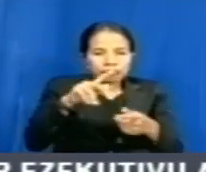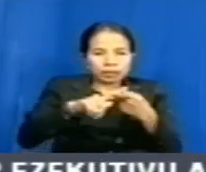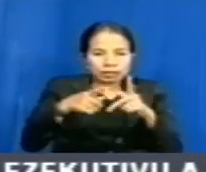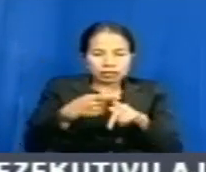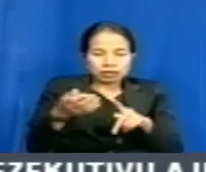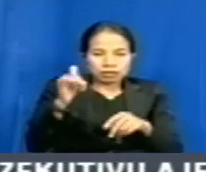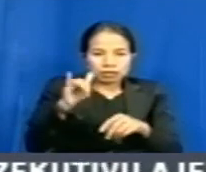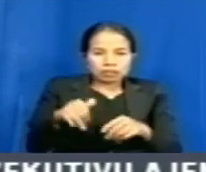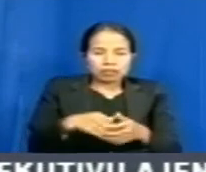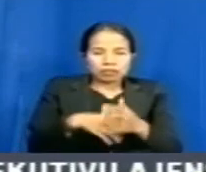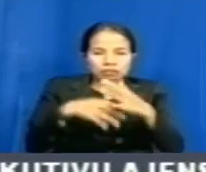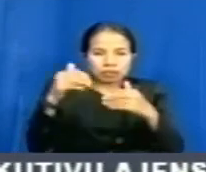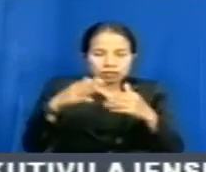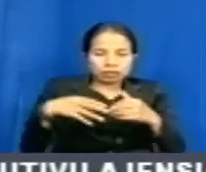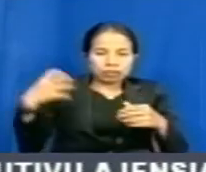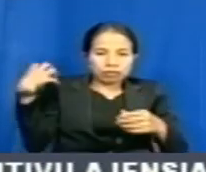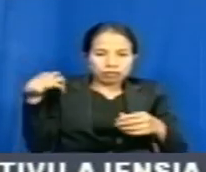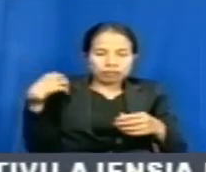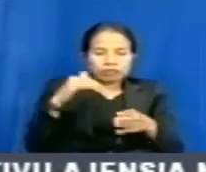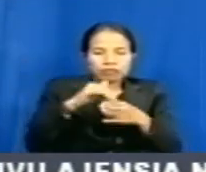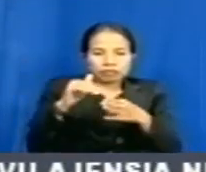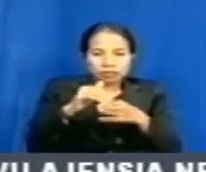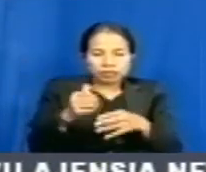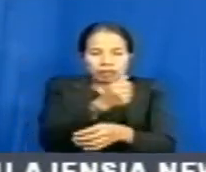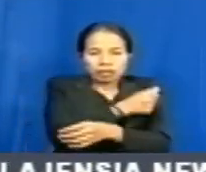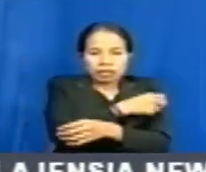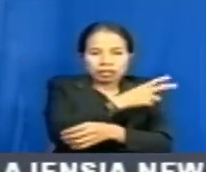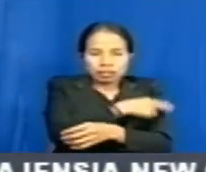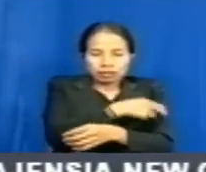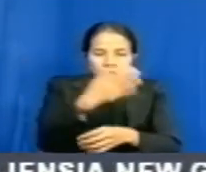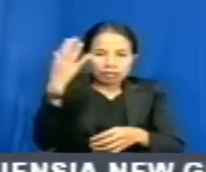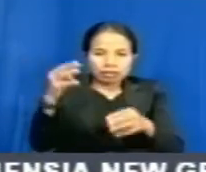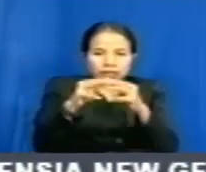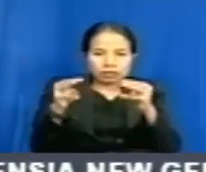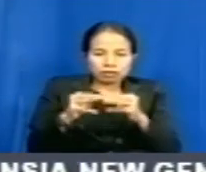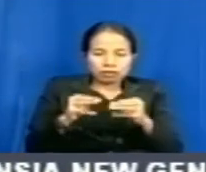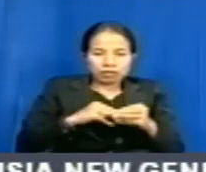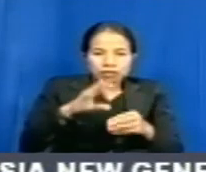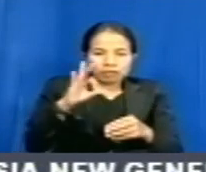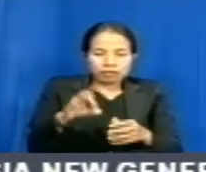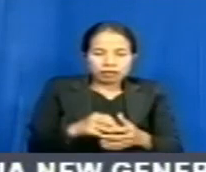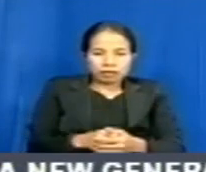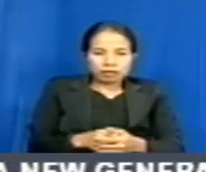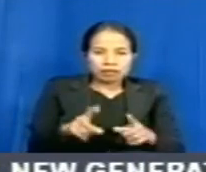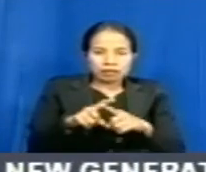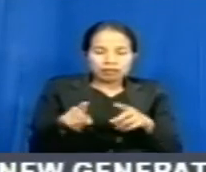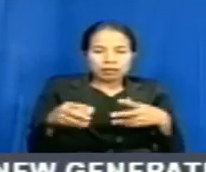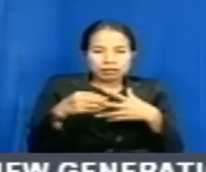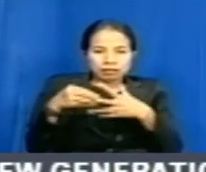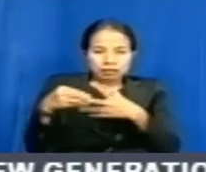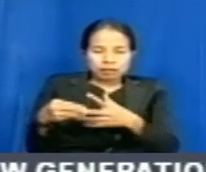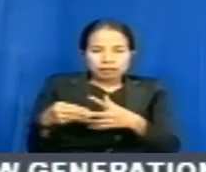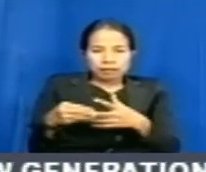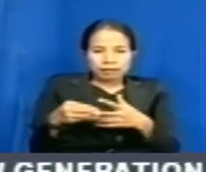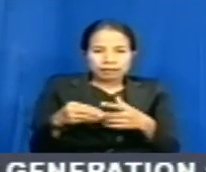sira, hodi construi centro formação AHDMTL e a município Manufahi. Baik, ligali liu ba centro formação